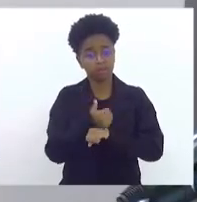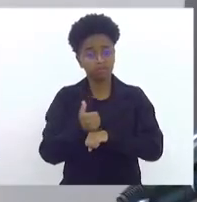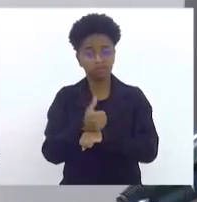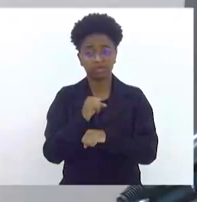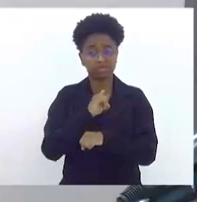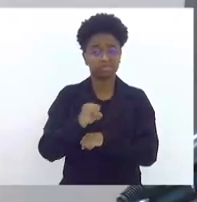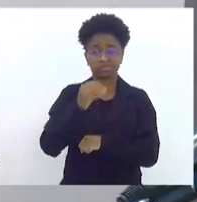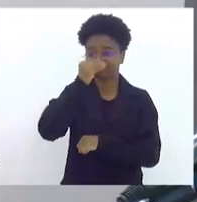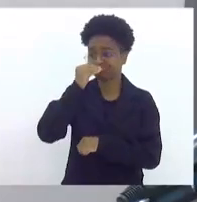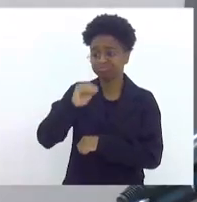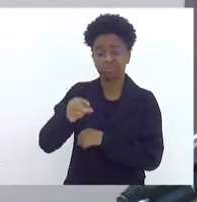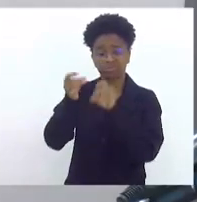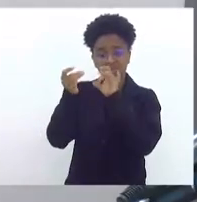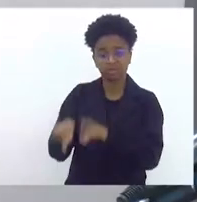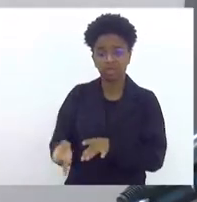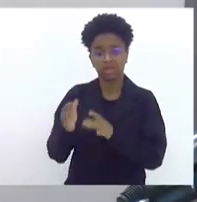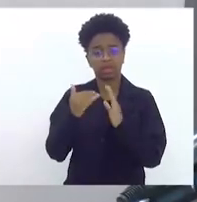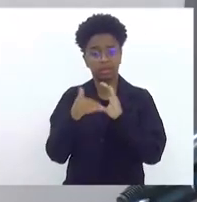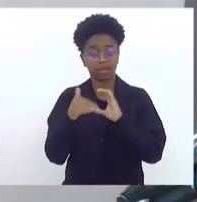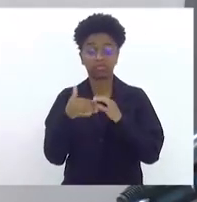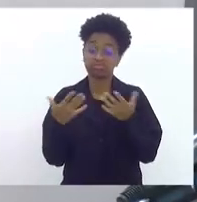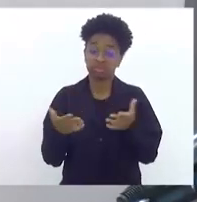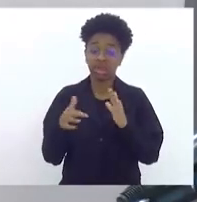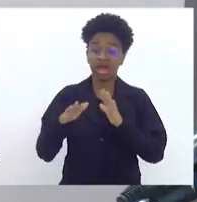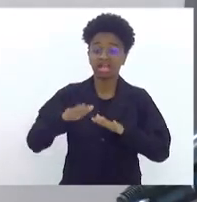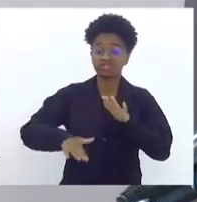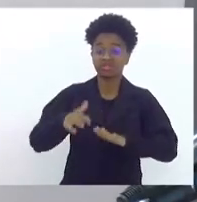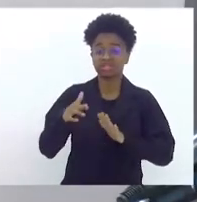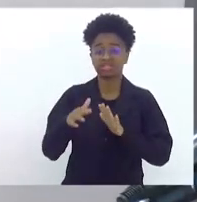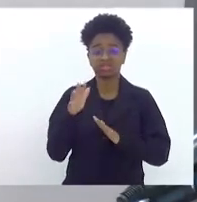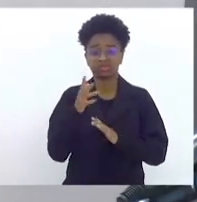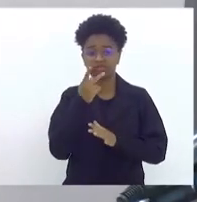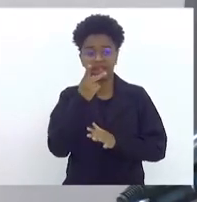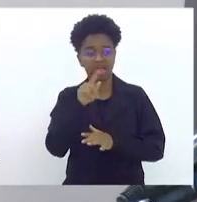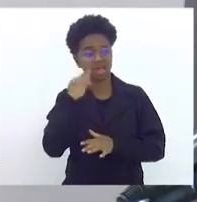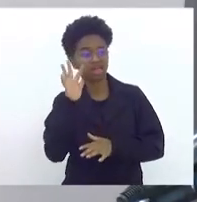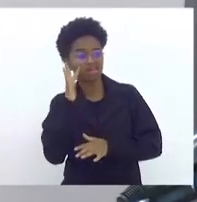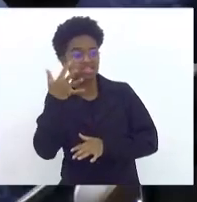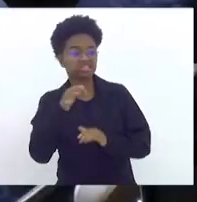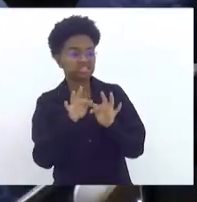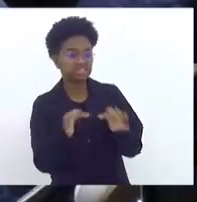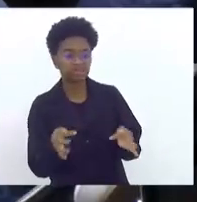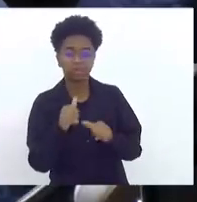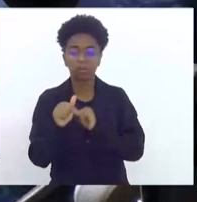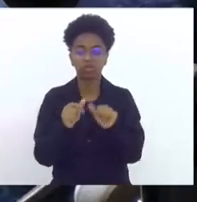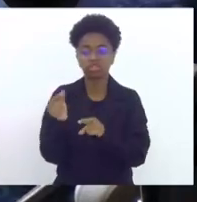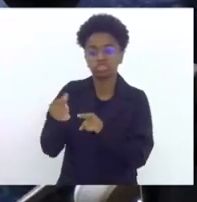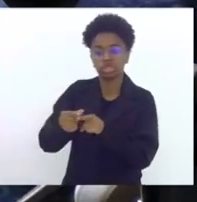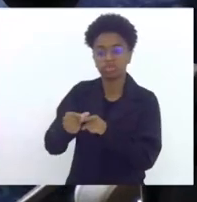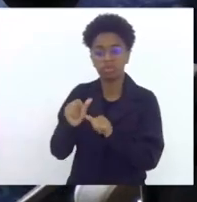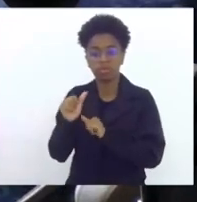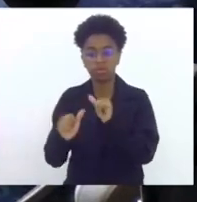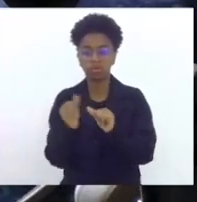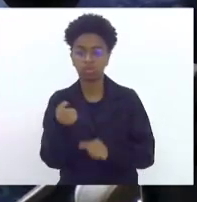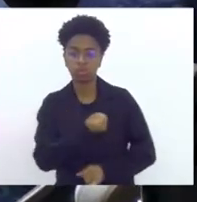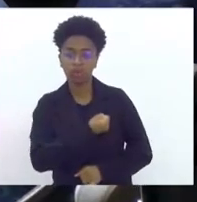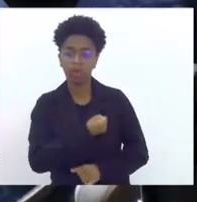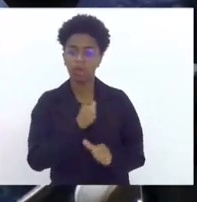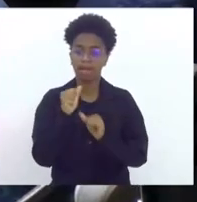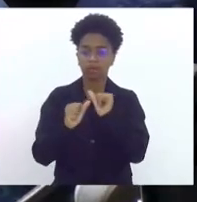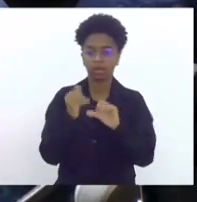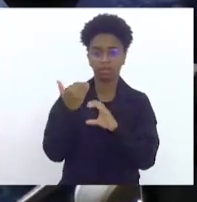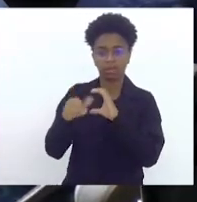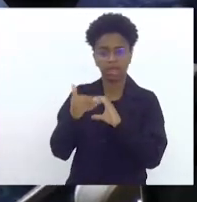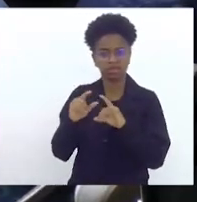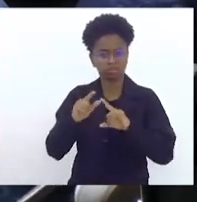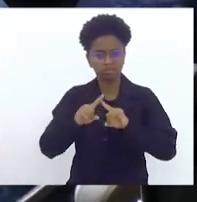mão disso então às vezes a resolução ela é muito simplista troca o chip troca o número troca o e-mail E aí você